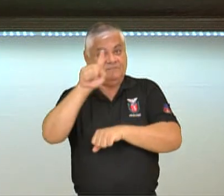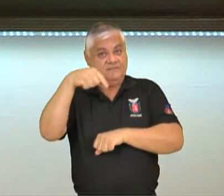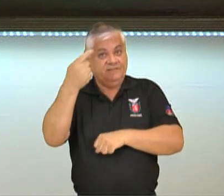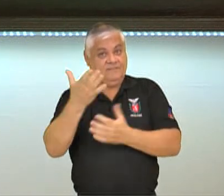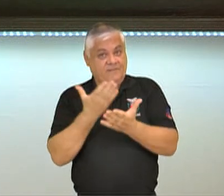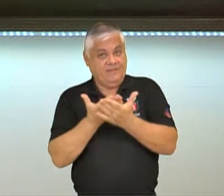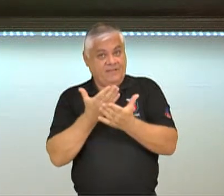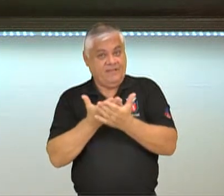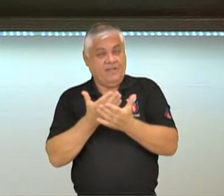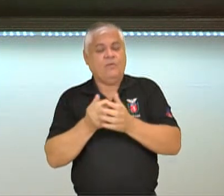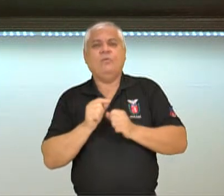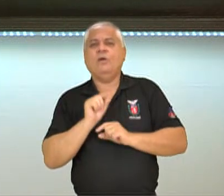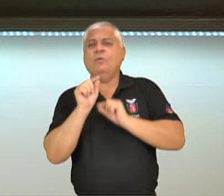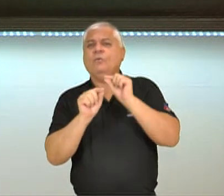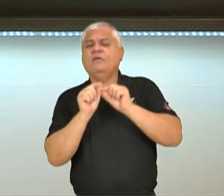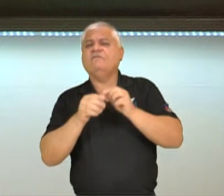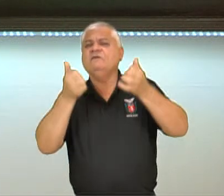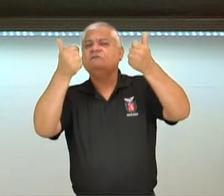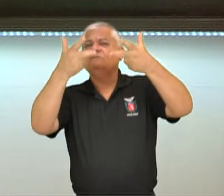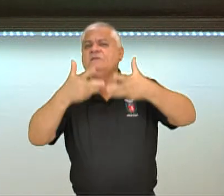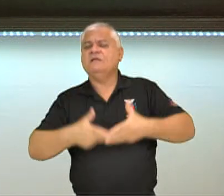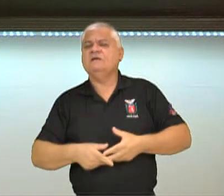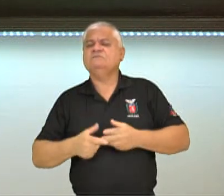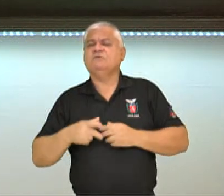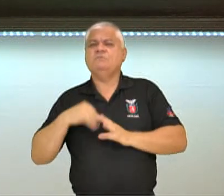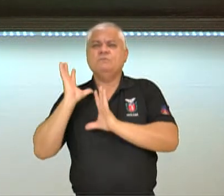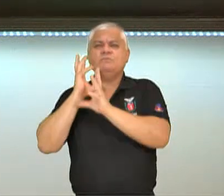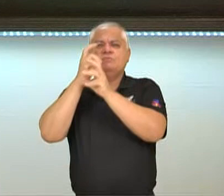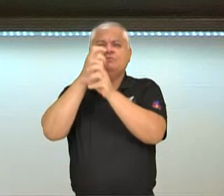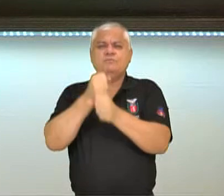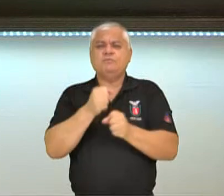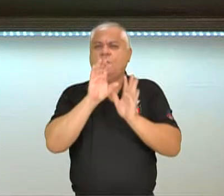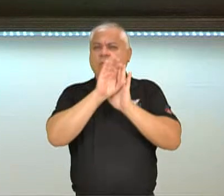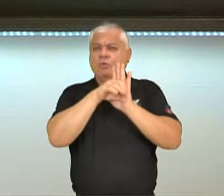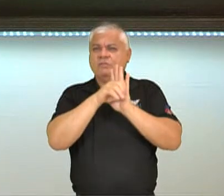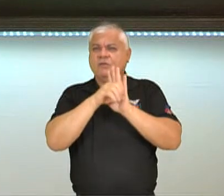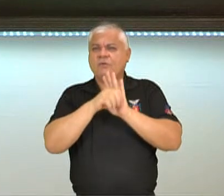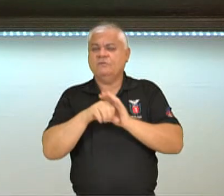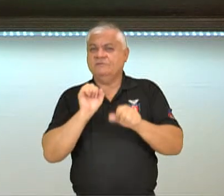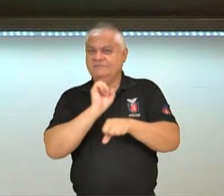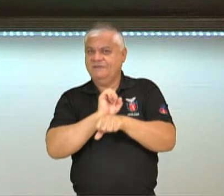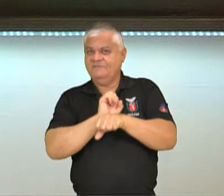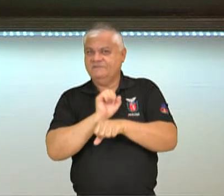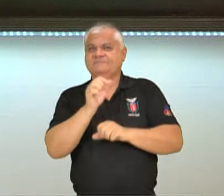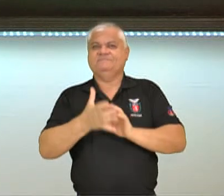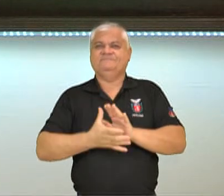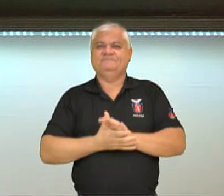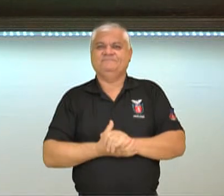próxima aula. Próxima aula, a gente vai começar a fazer revisão de conteúdos do trimestre. Aguardo vocês lá.